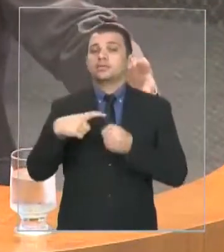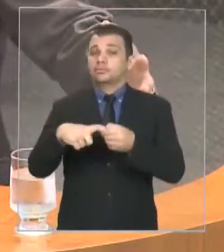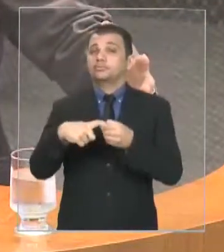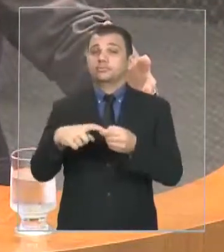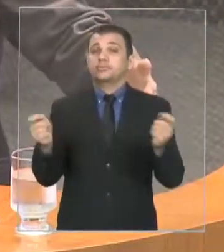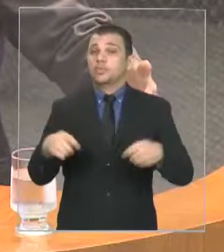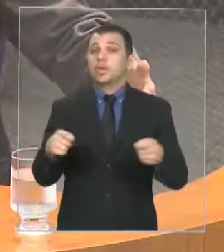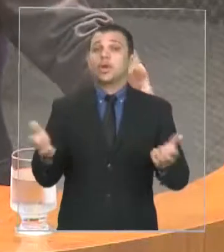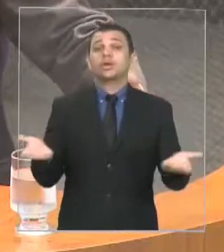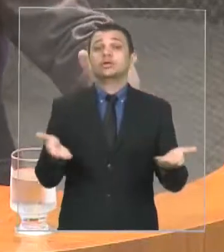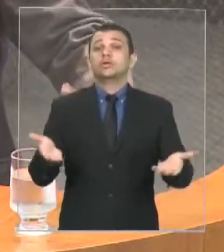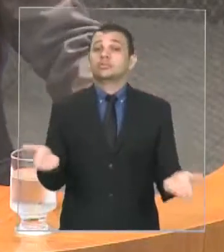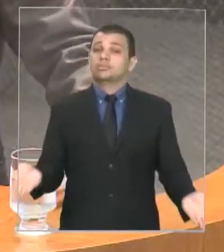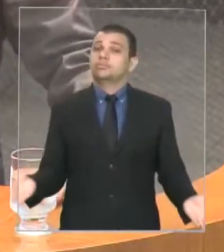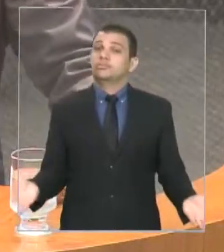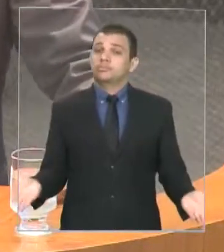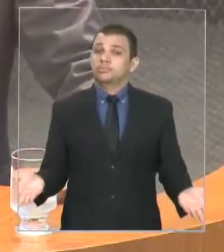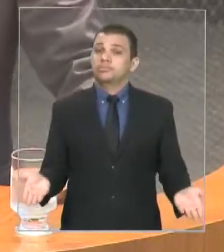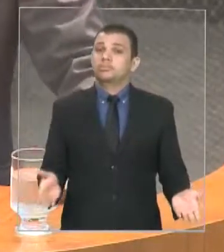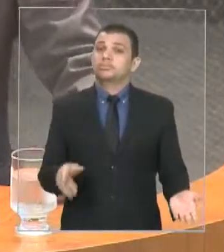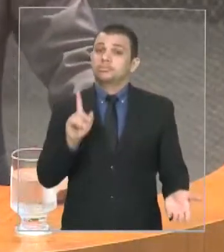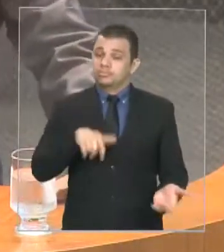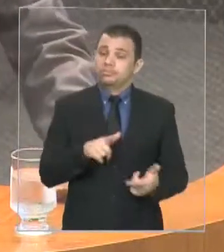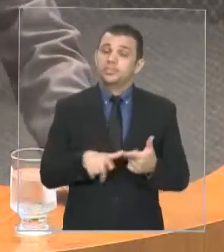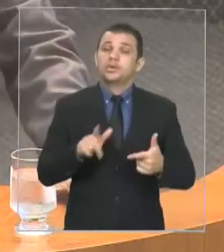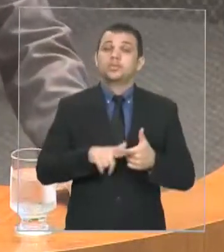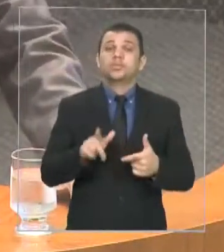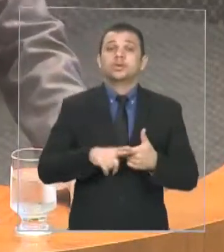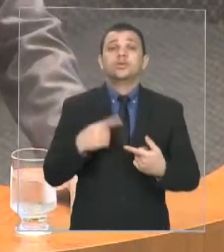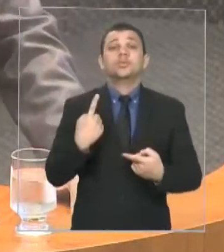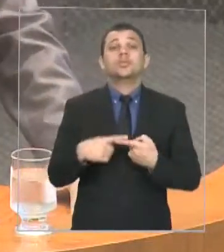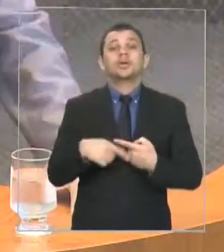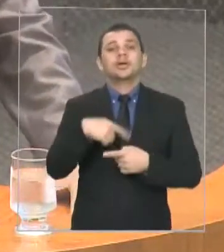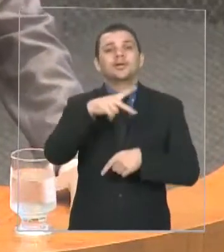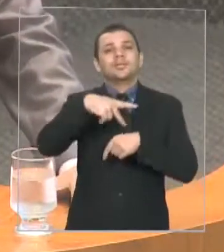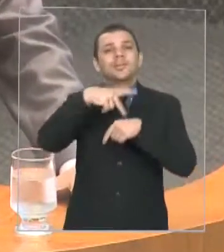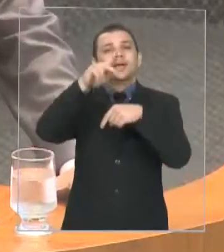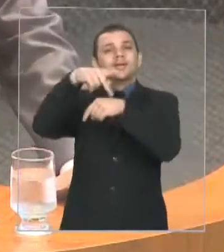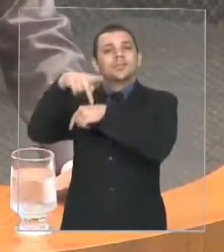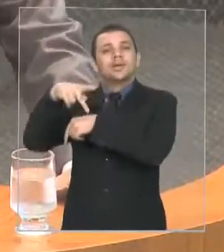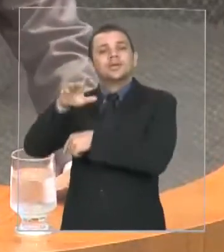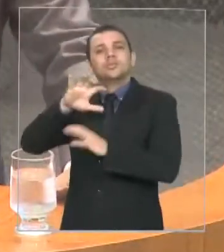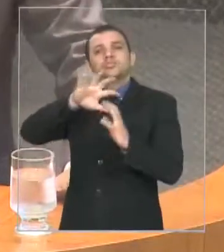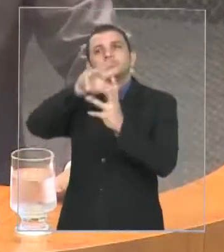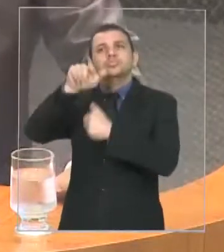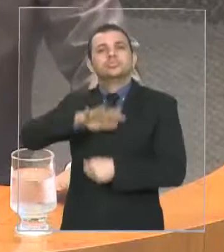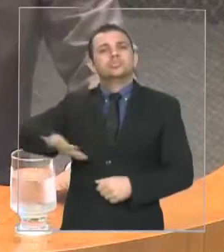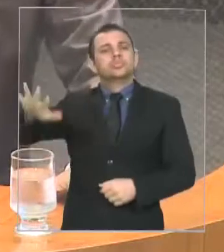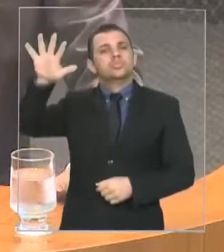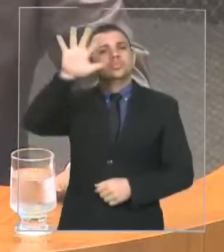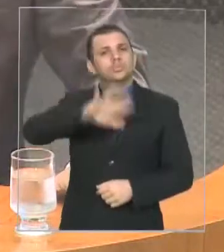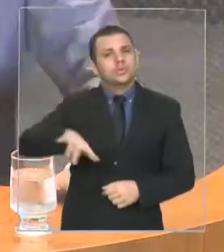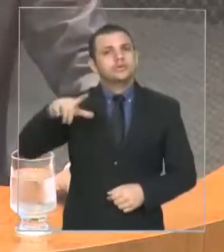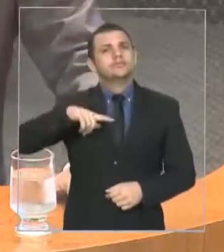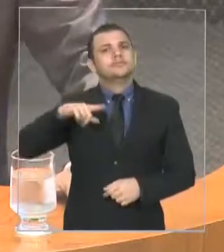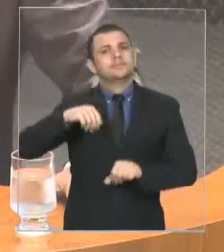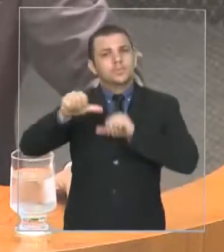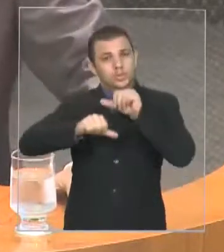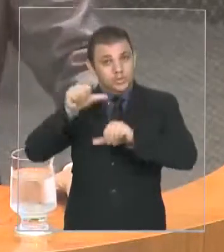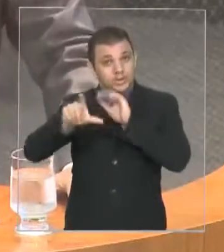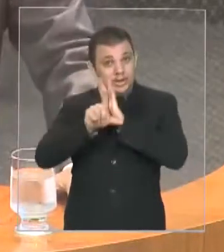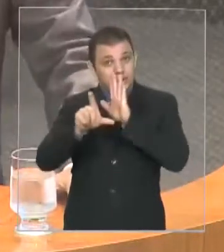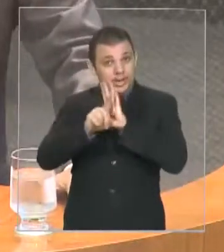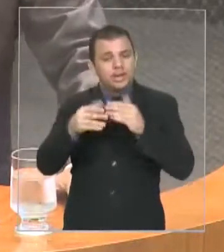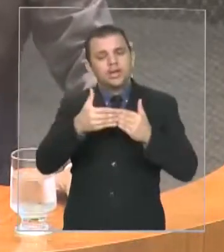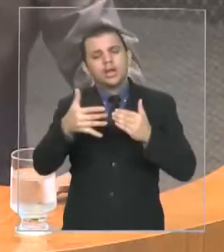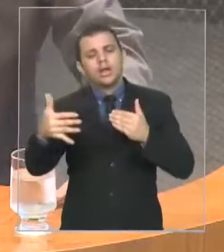gente se encontra hoje. Países do mundo inteiro fazem reformas, passam 3 anos, 4 anos,